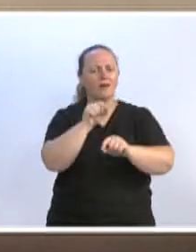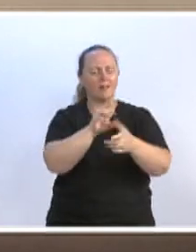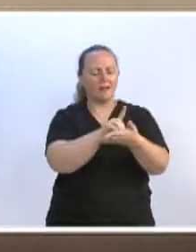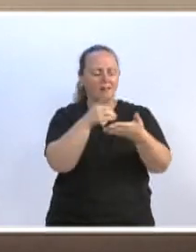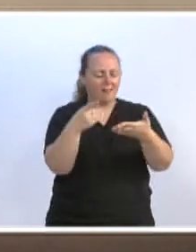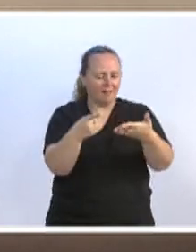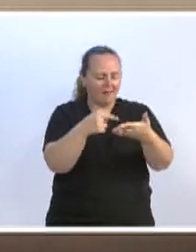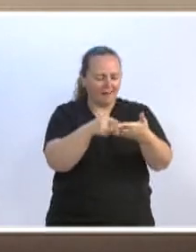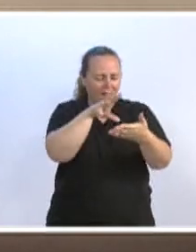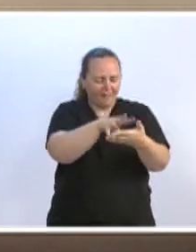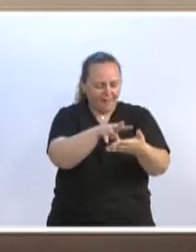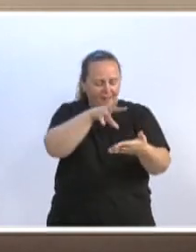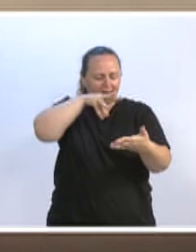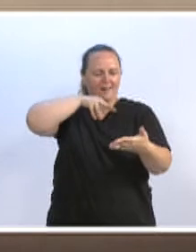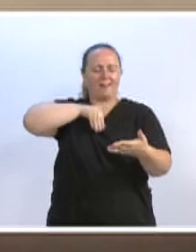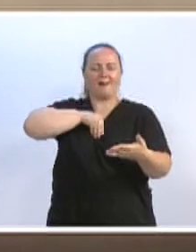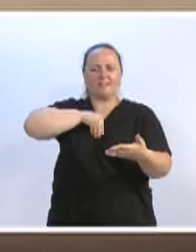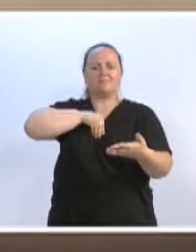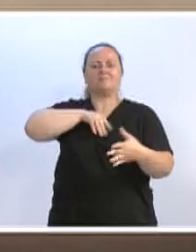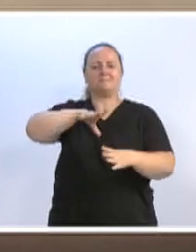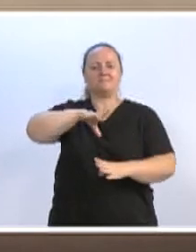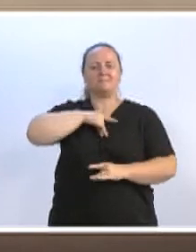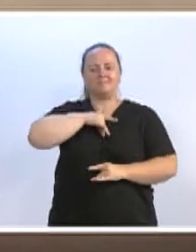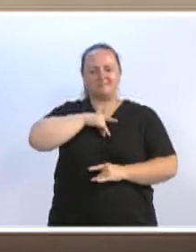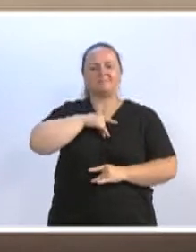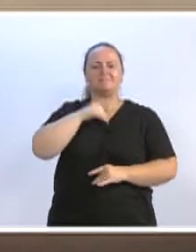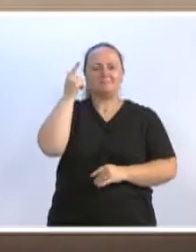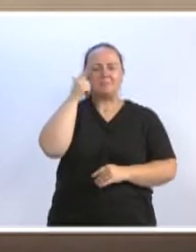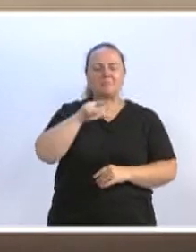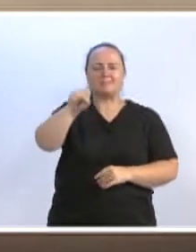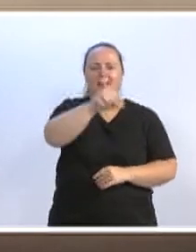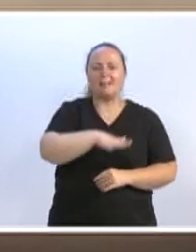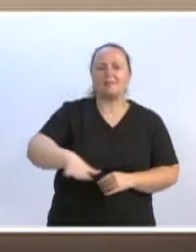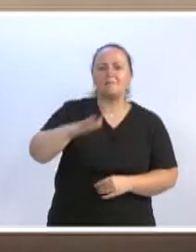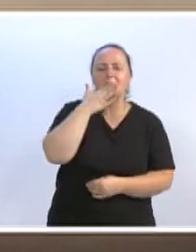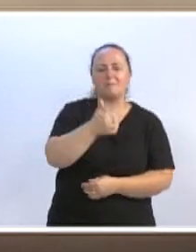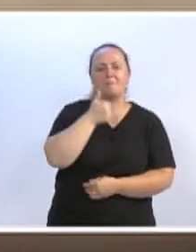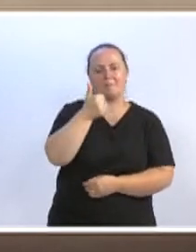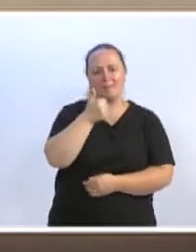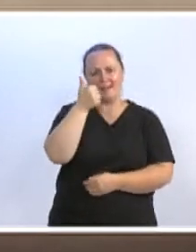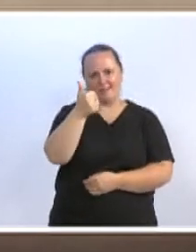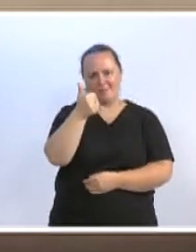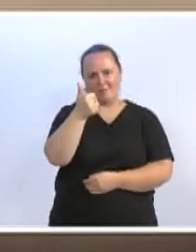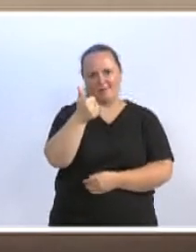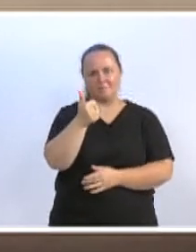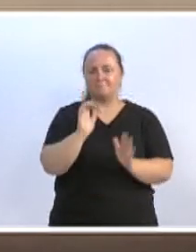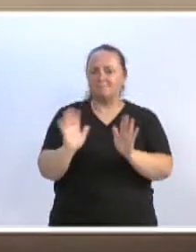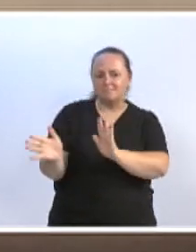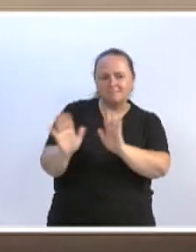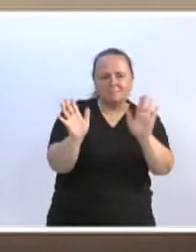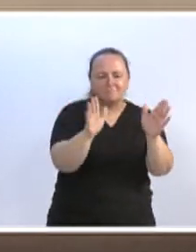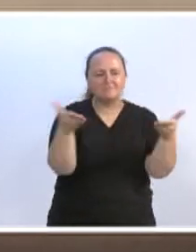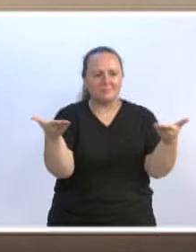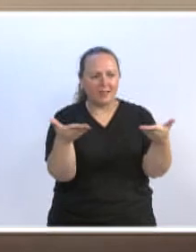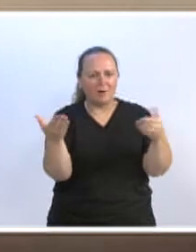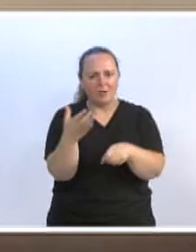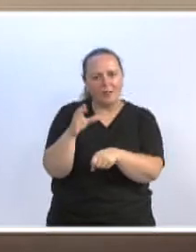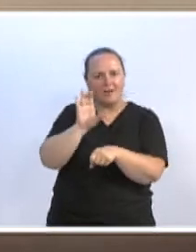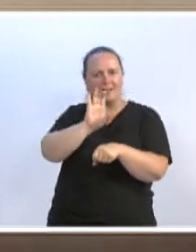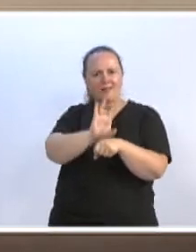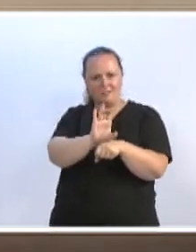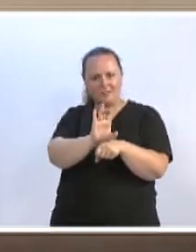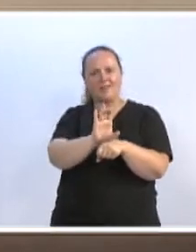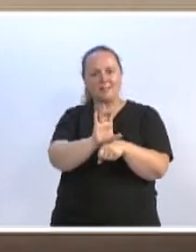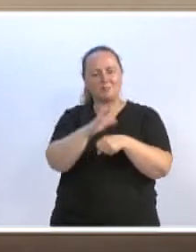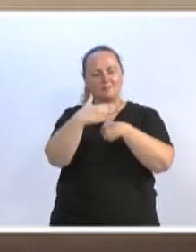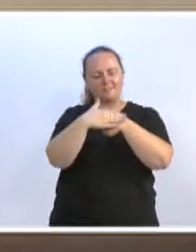de Deus, a Bíblia Sagrada. Certamente nós teremos uma sociedade melhor. Nós vamos nos despedir assistindo ao vídeo que foi preparado